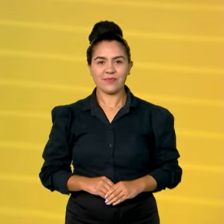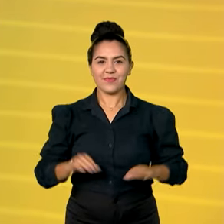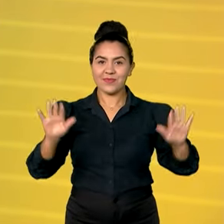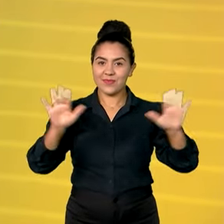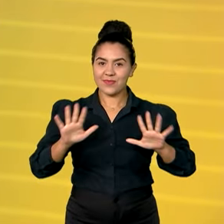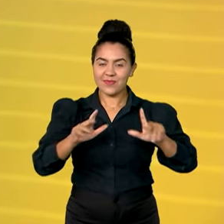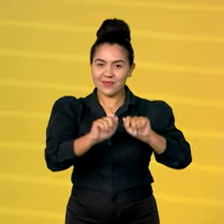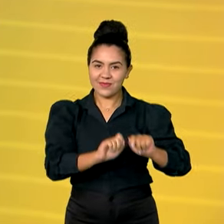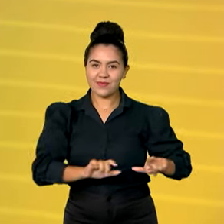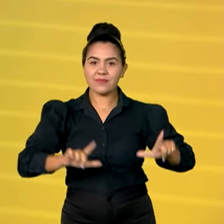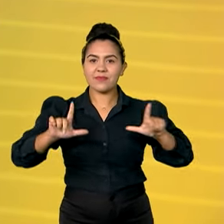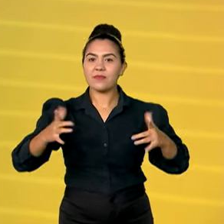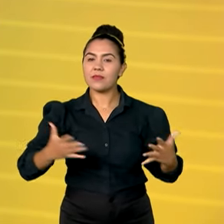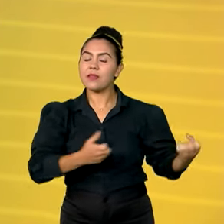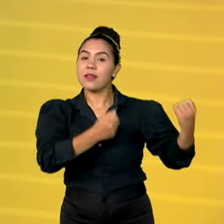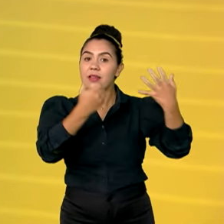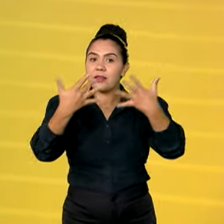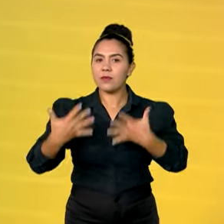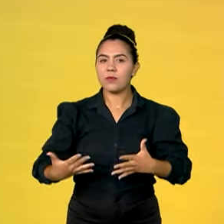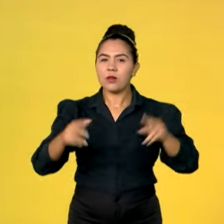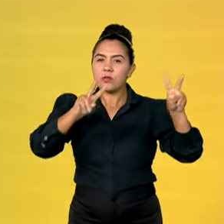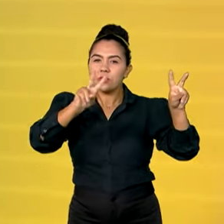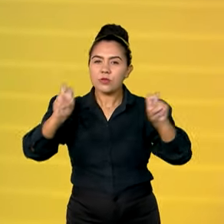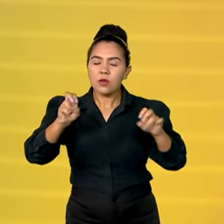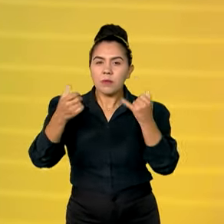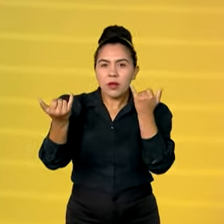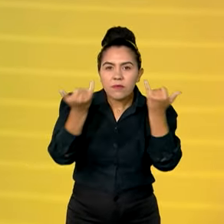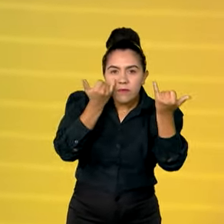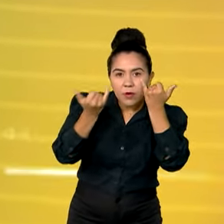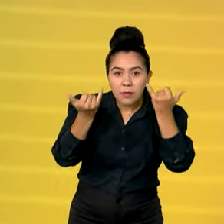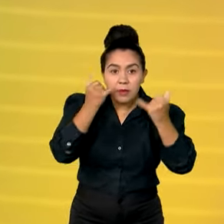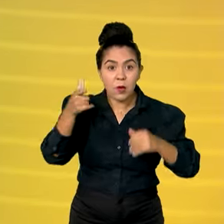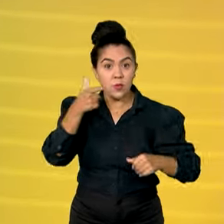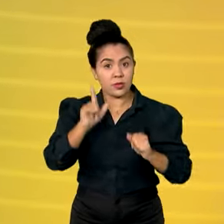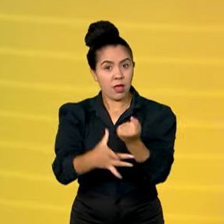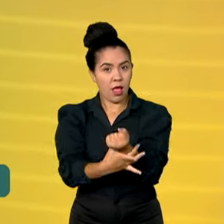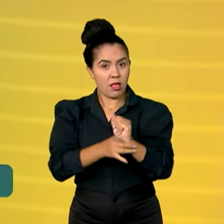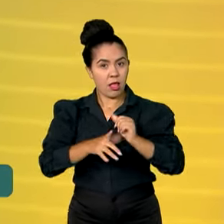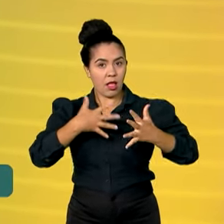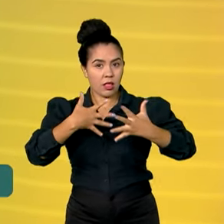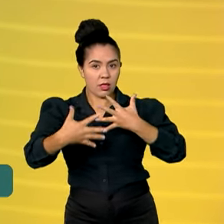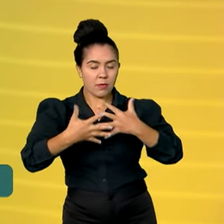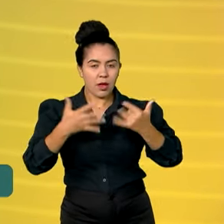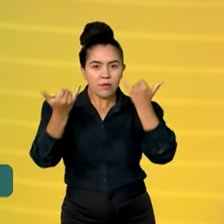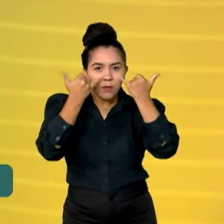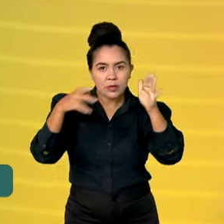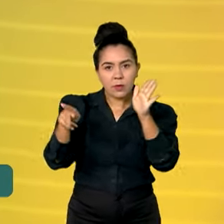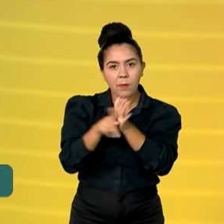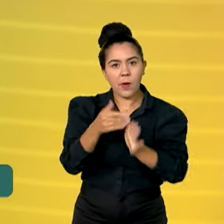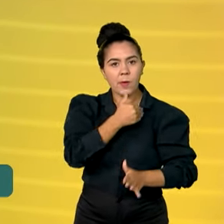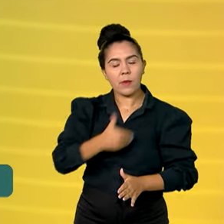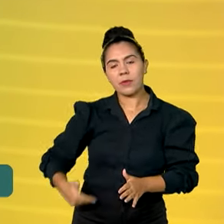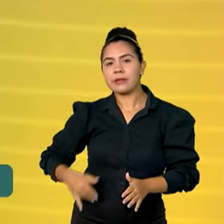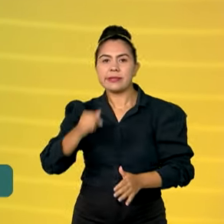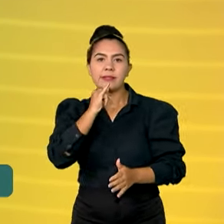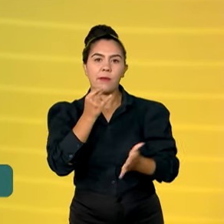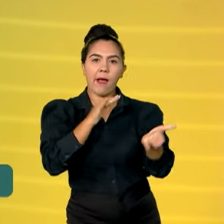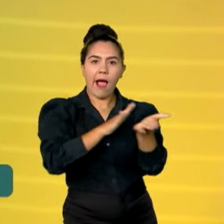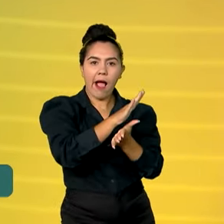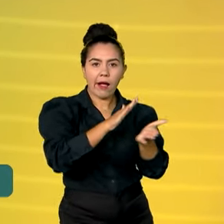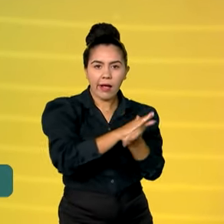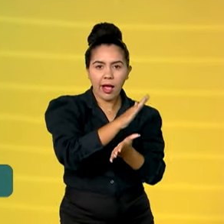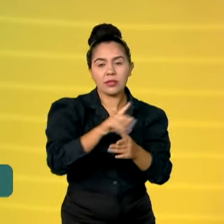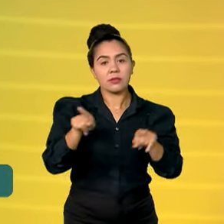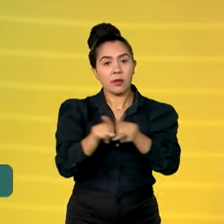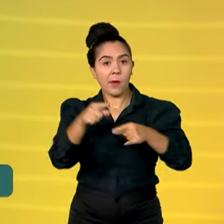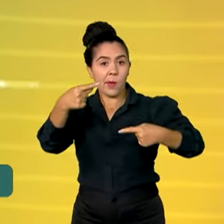Estamos de volta, vamos falar do acesso à informação para garantir transparência aos dados públicos, como gastos de governo,